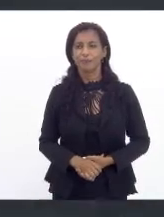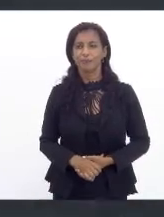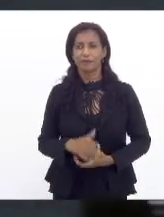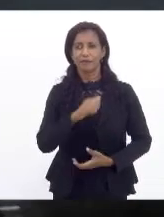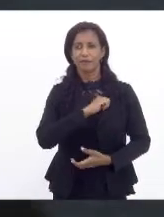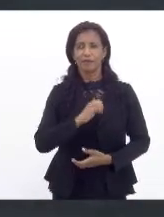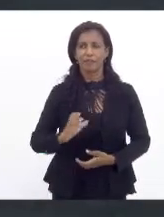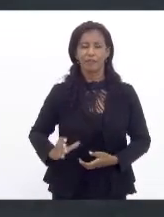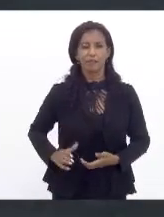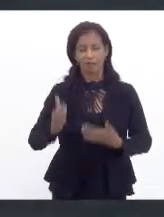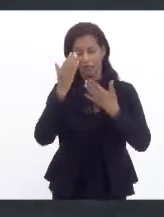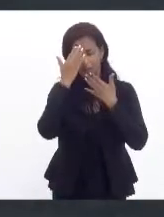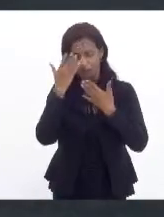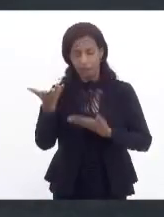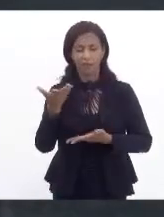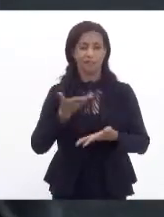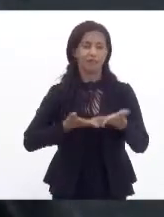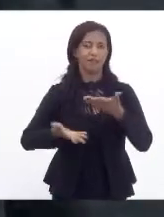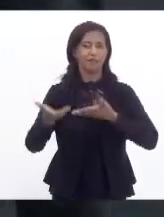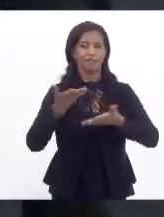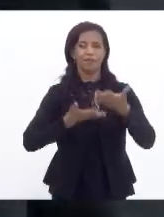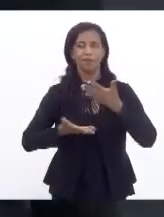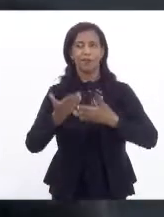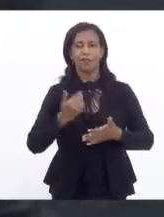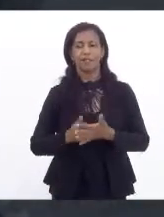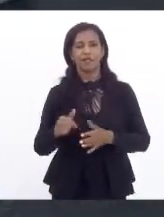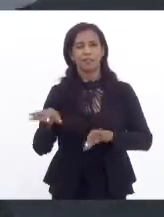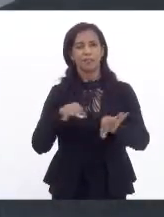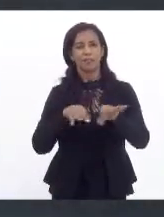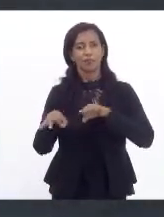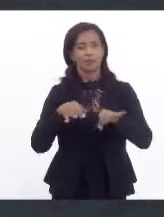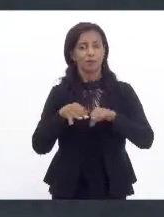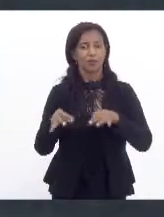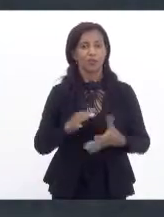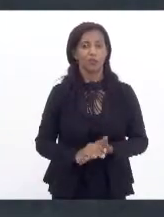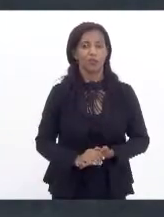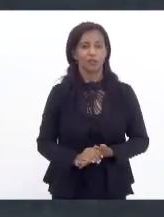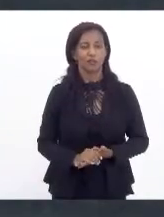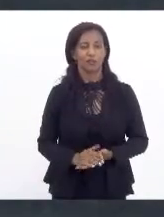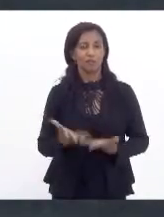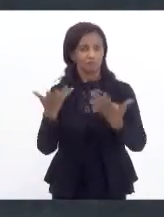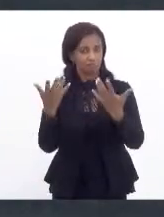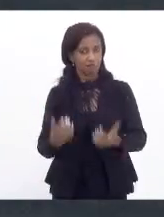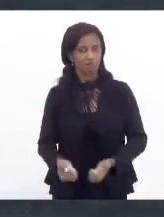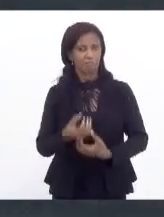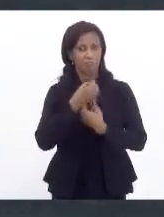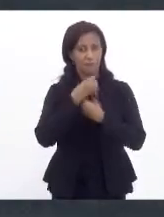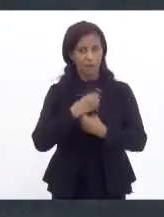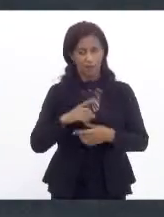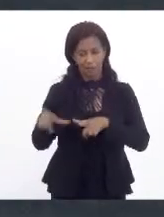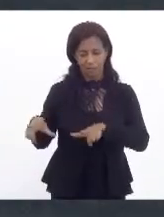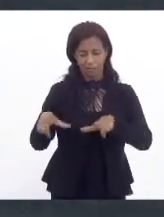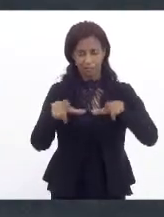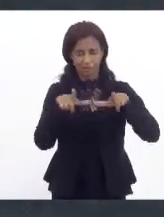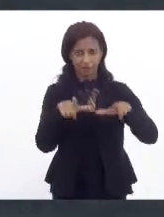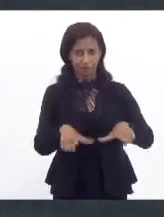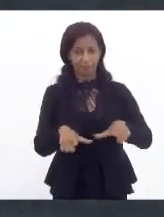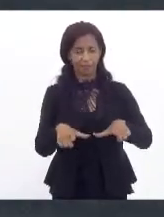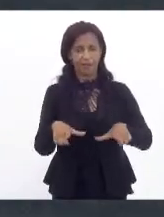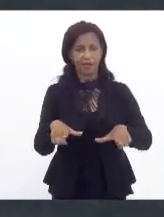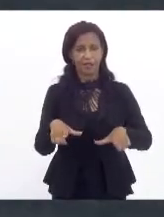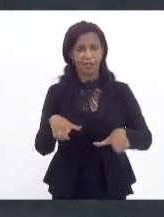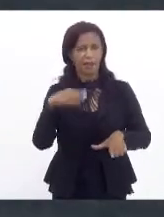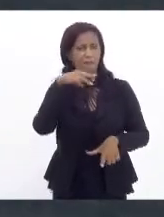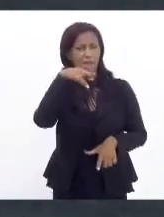André Siciliano, agradeço a parceria de Vossa Excelência nesse nosso projeto que concede a medalha Tiradentes em